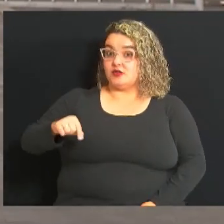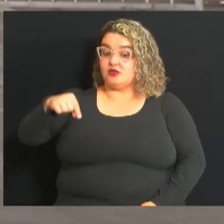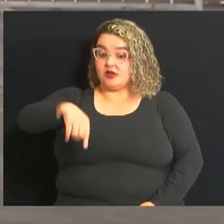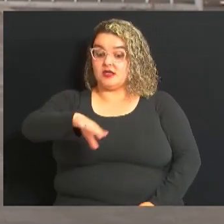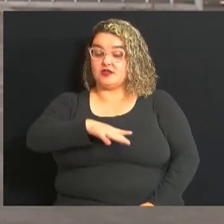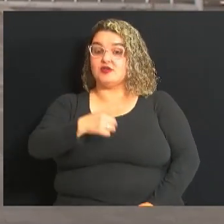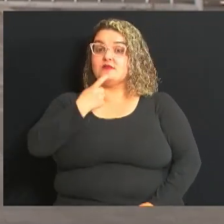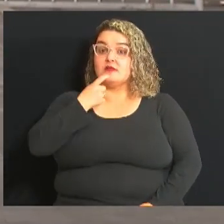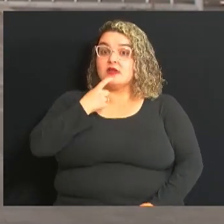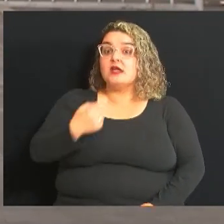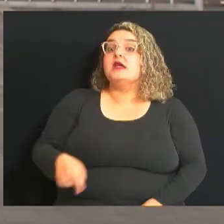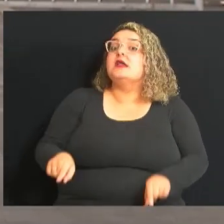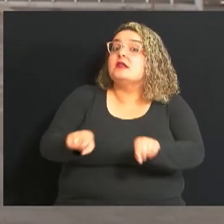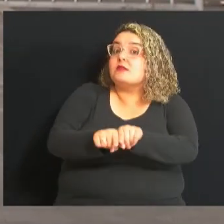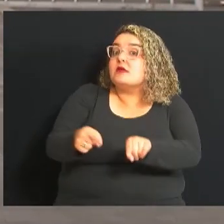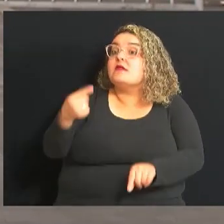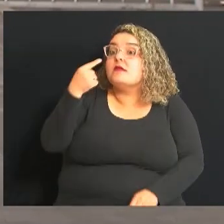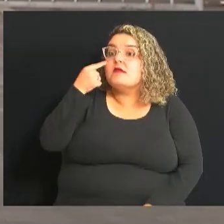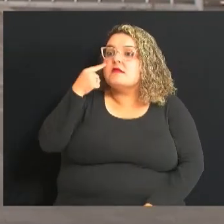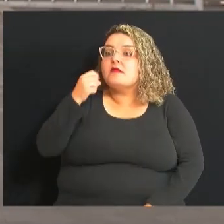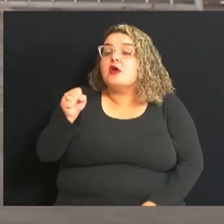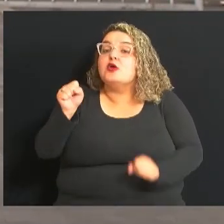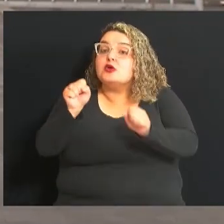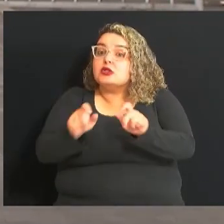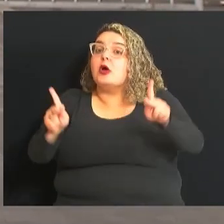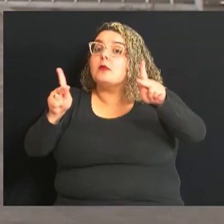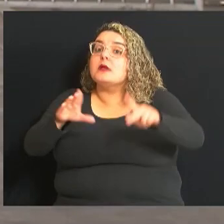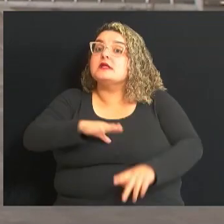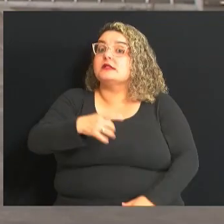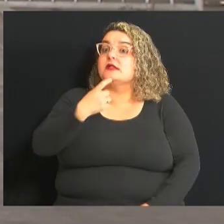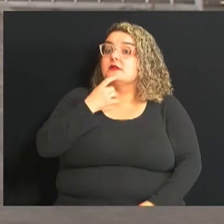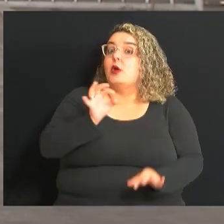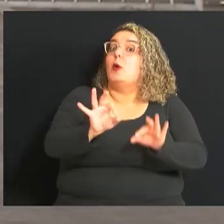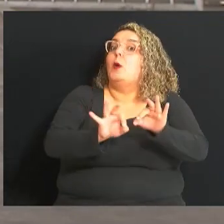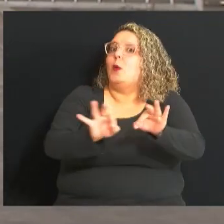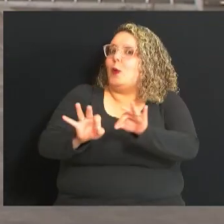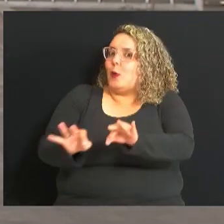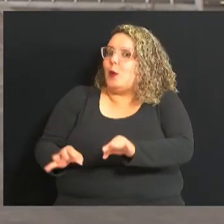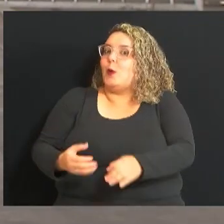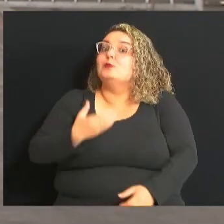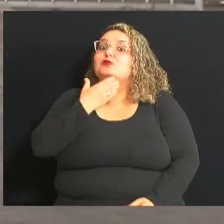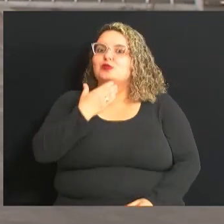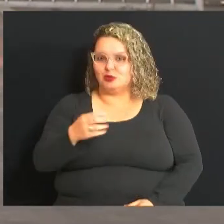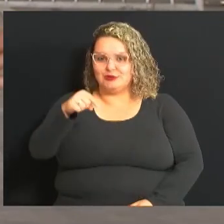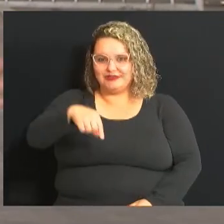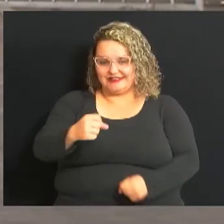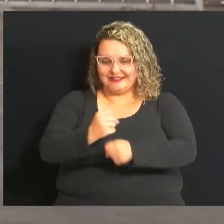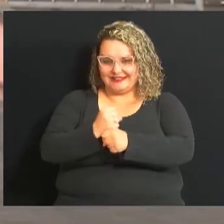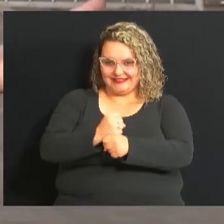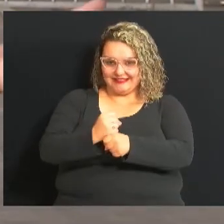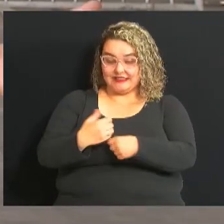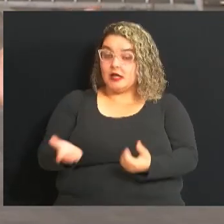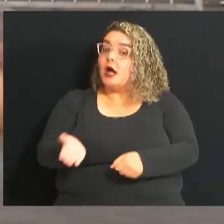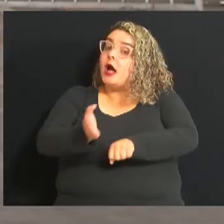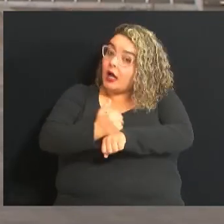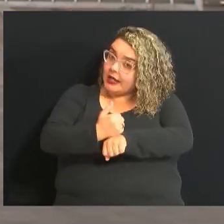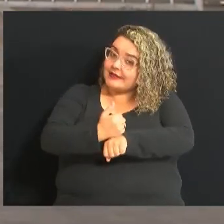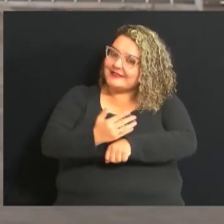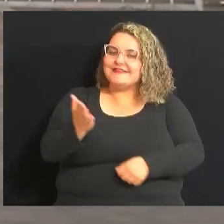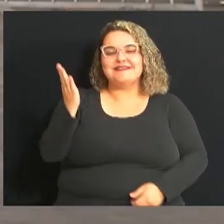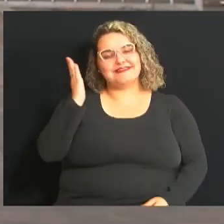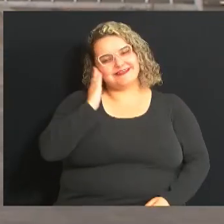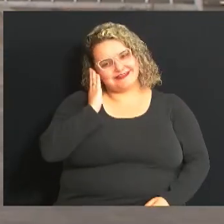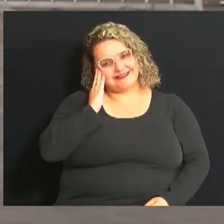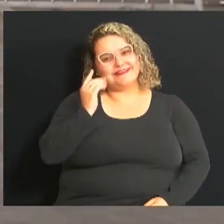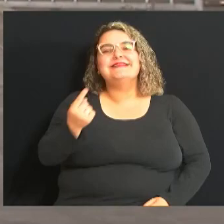ainda você vai ver o que os shoppings da cidade estão preparando para o Natal desse ano. Antes, você já sabe,